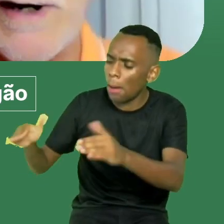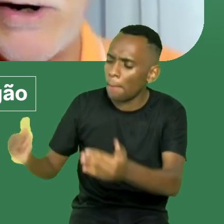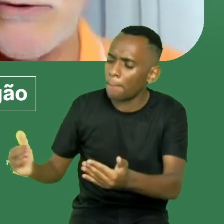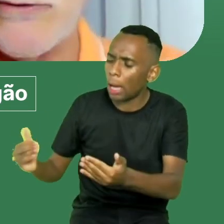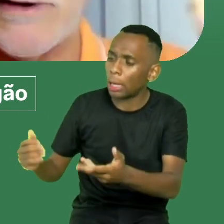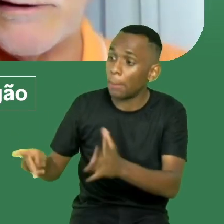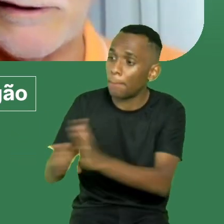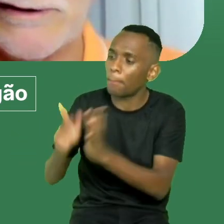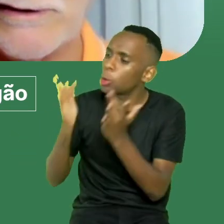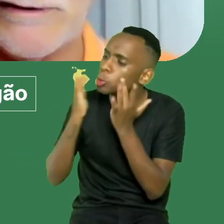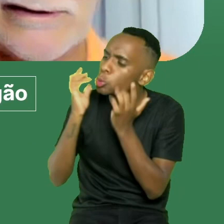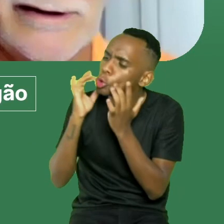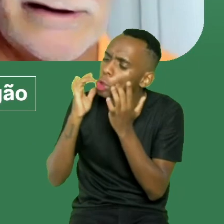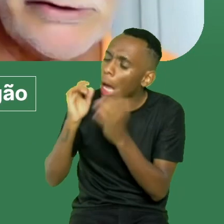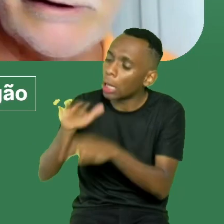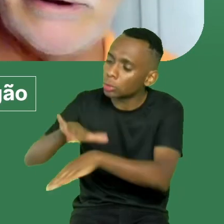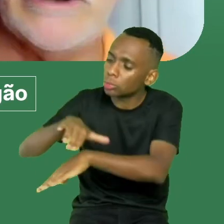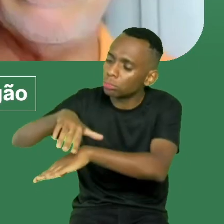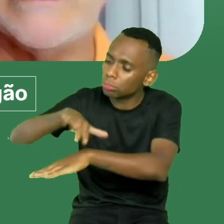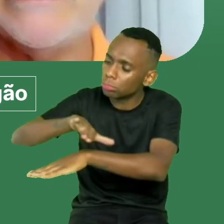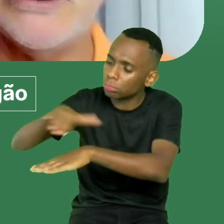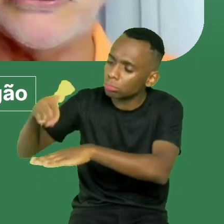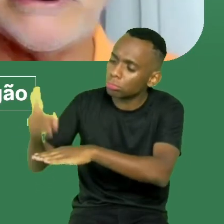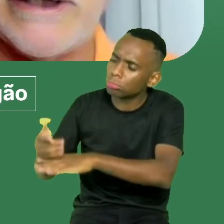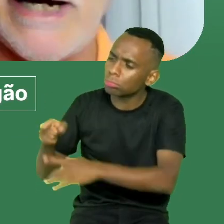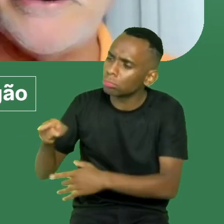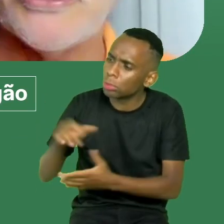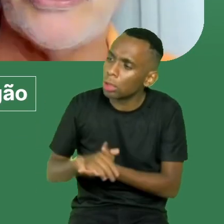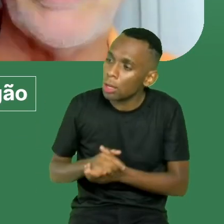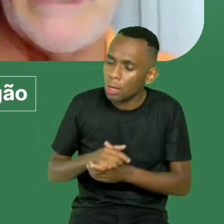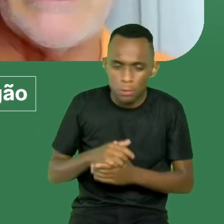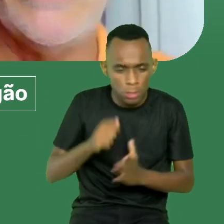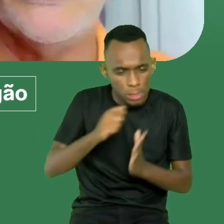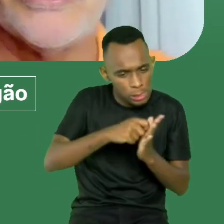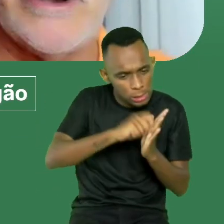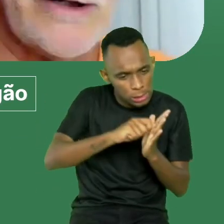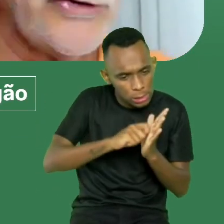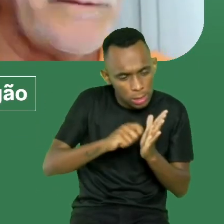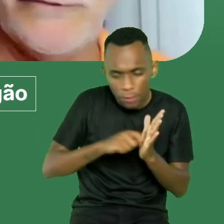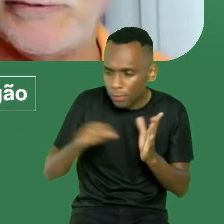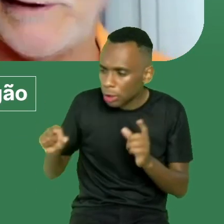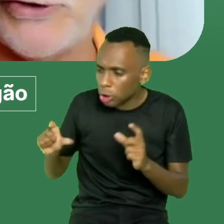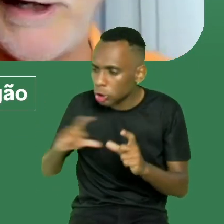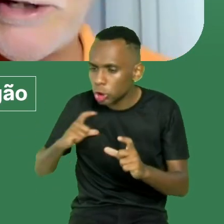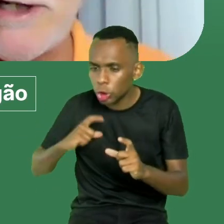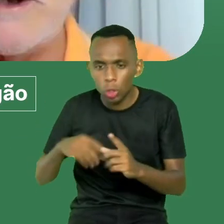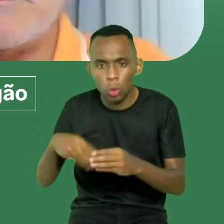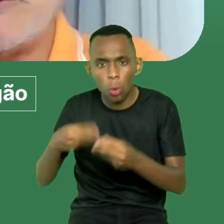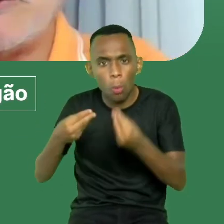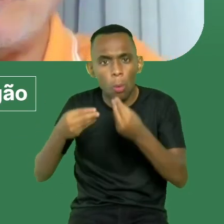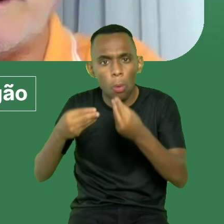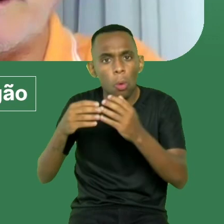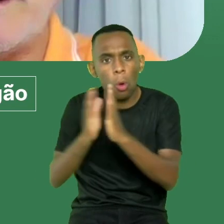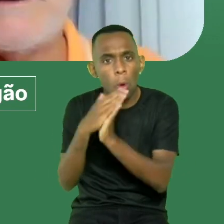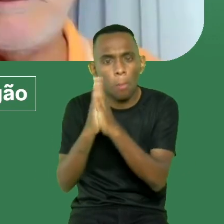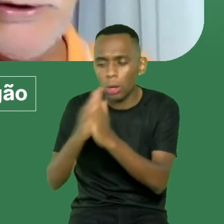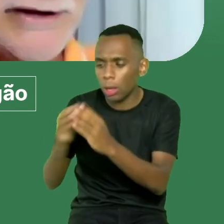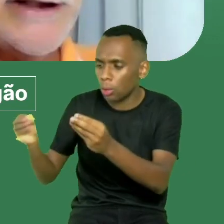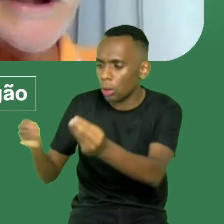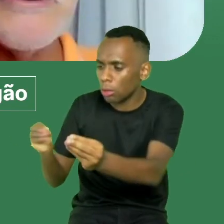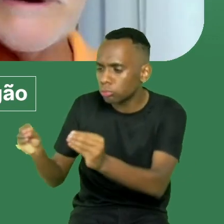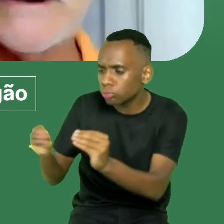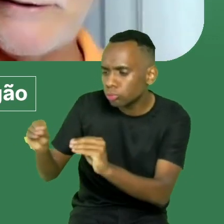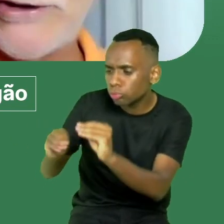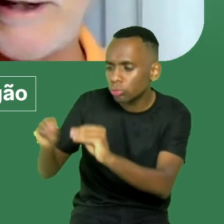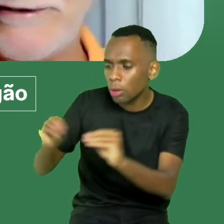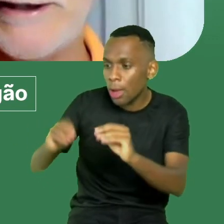teatro, né? O palco, coisa ali, que ele fazia um cenário e tinha os bonequinhos, que eram os personagens que ele ia movimentando e